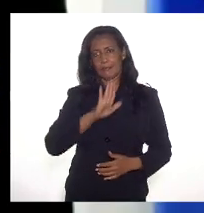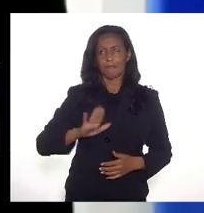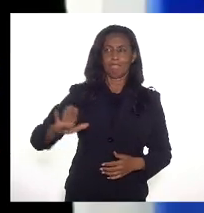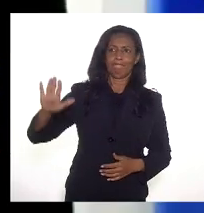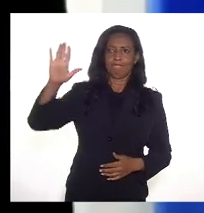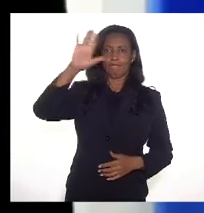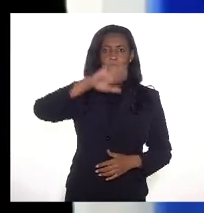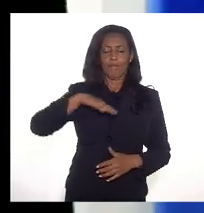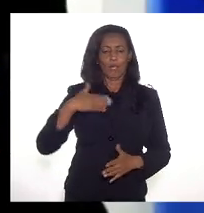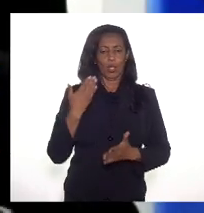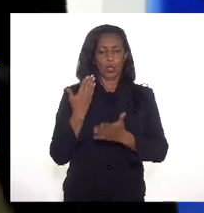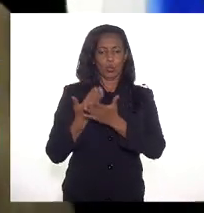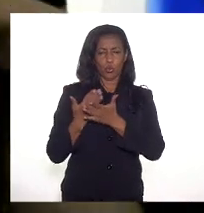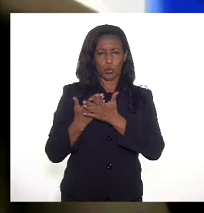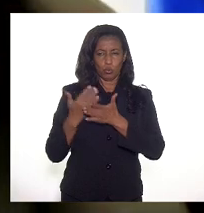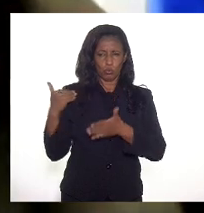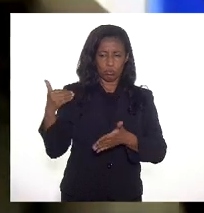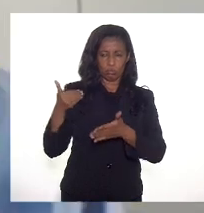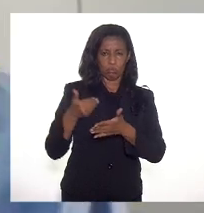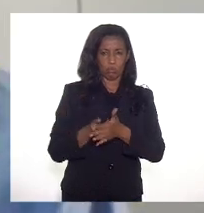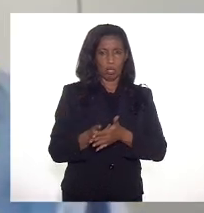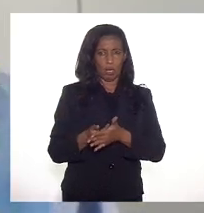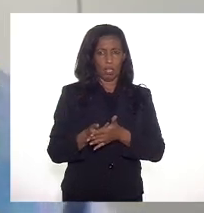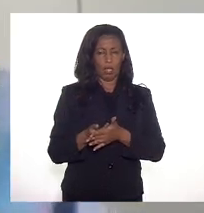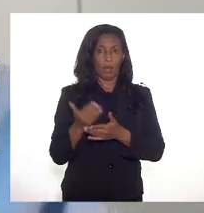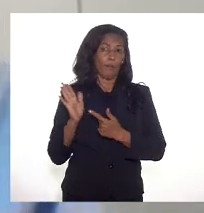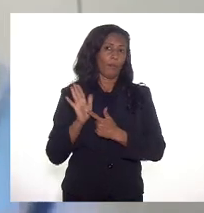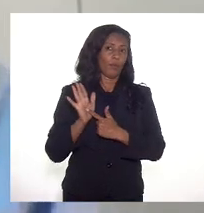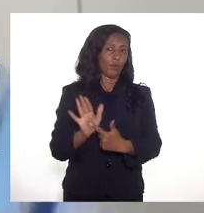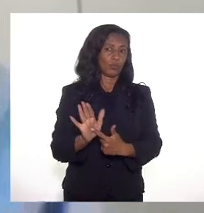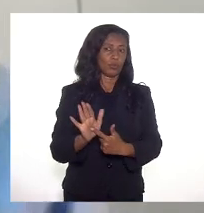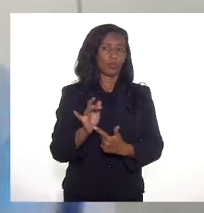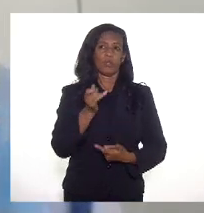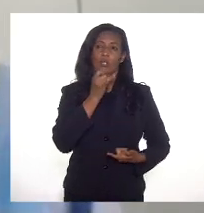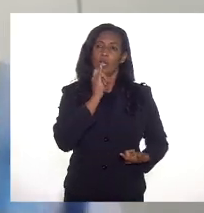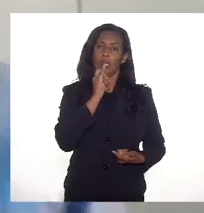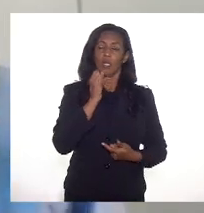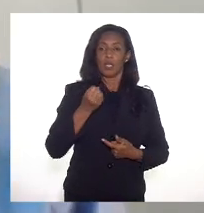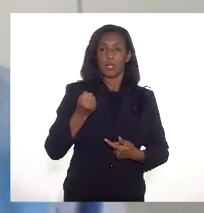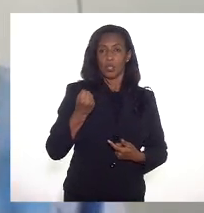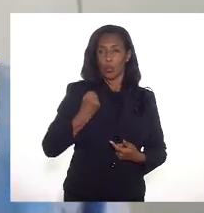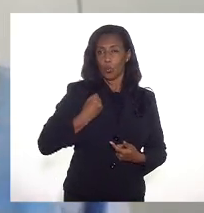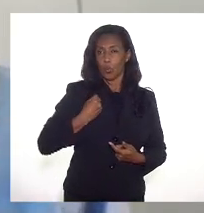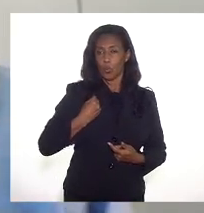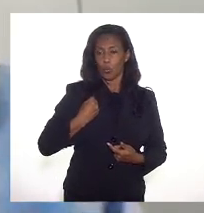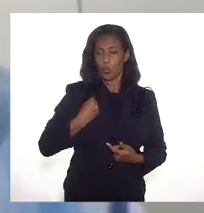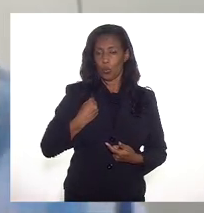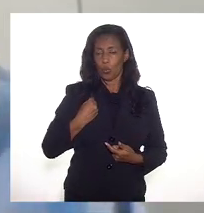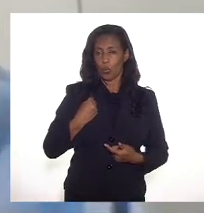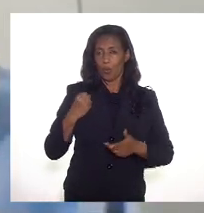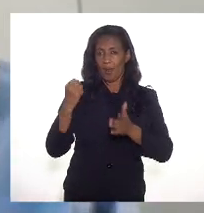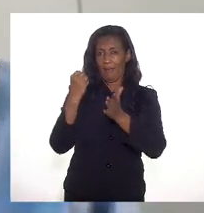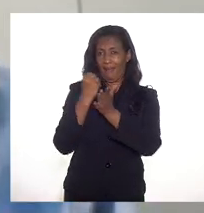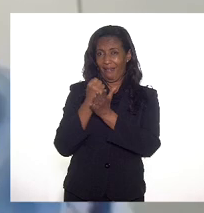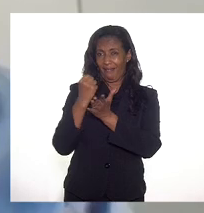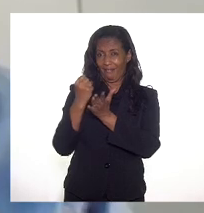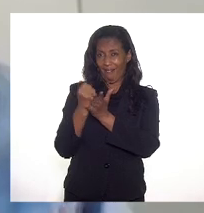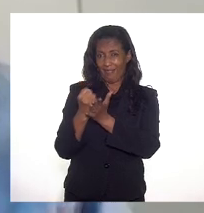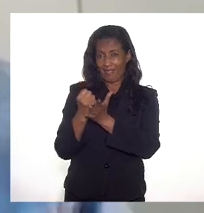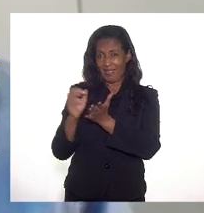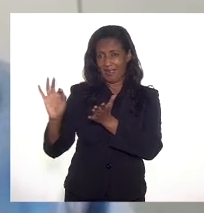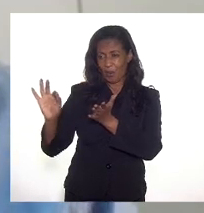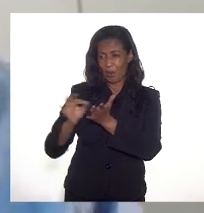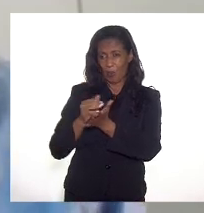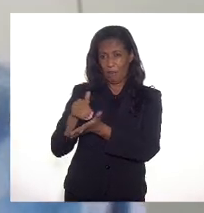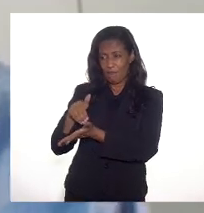estudo recente do DIEESE mostrou, por exemplo, que o número de baixas em carteiras de trabalho